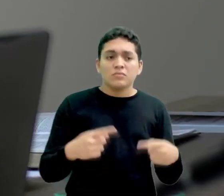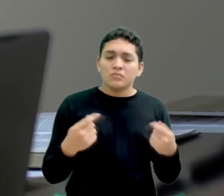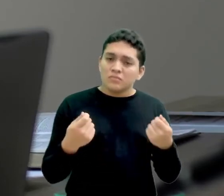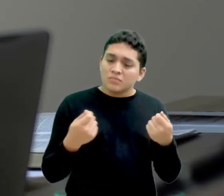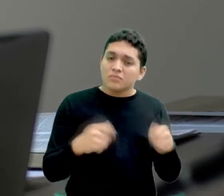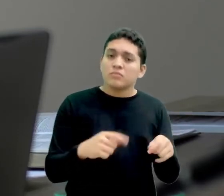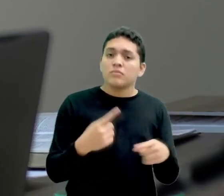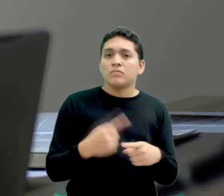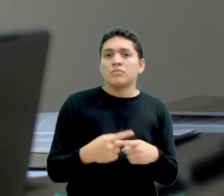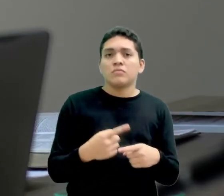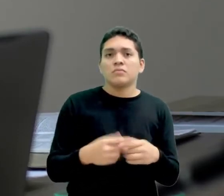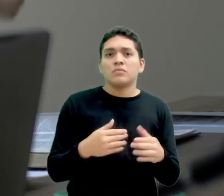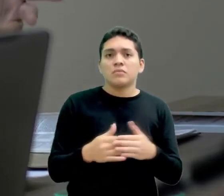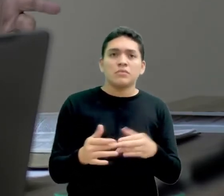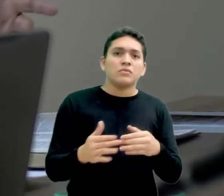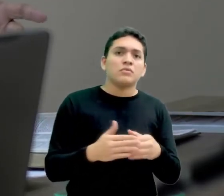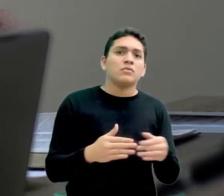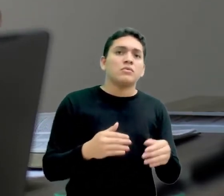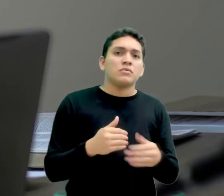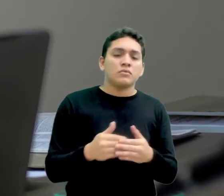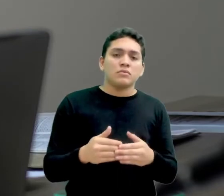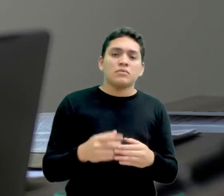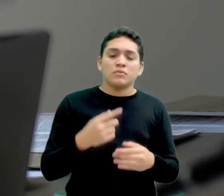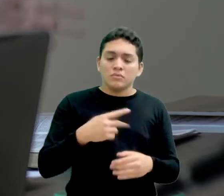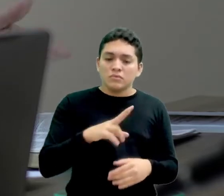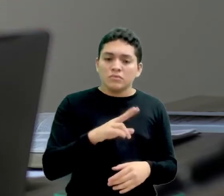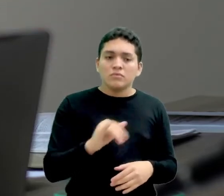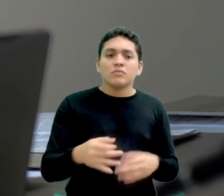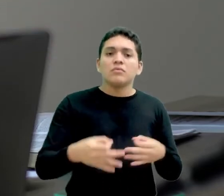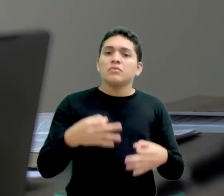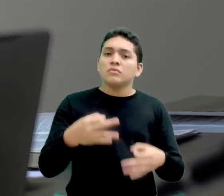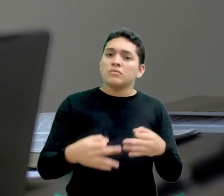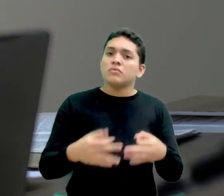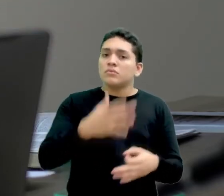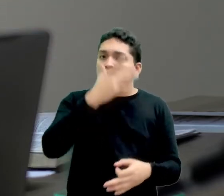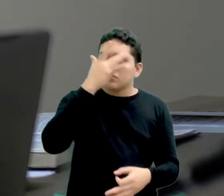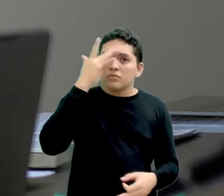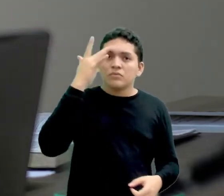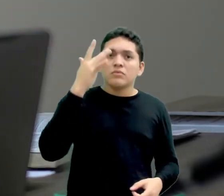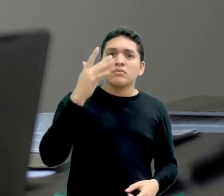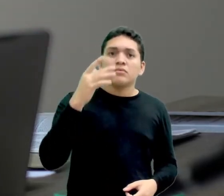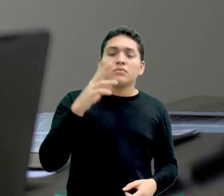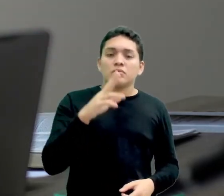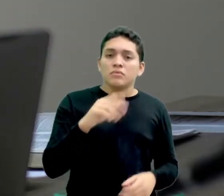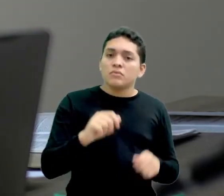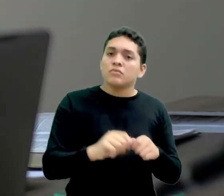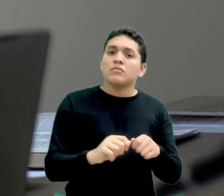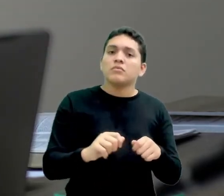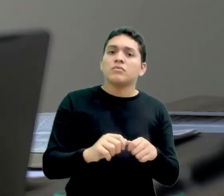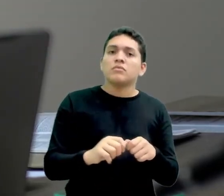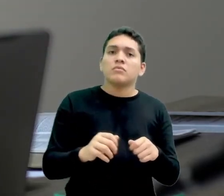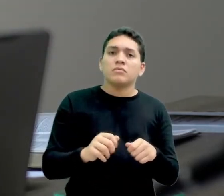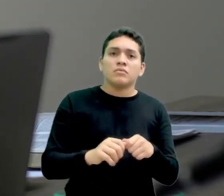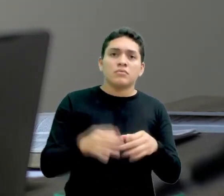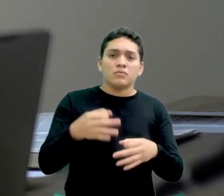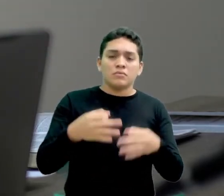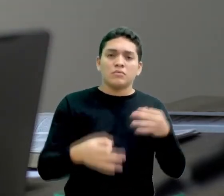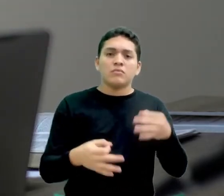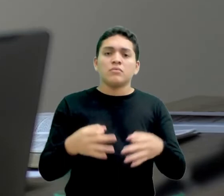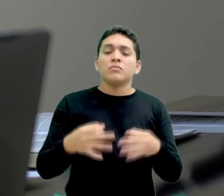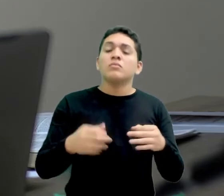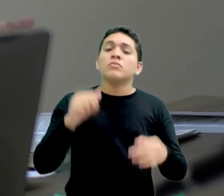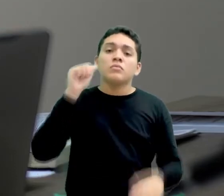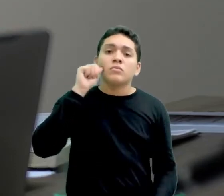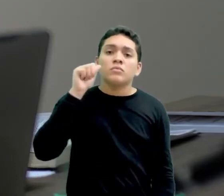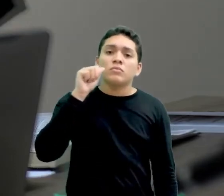qualquer coisa a pessoa vai leva a juízo uma ação, né? A juízo uma ação, busca um advogado,